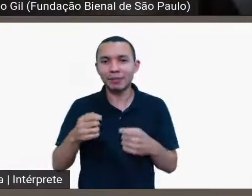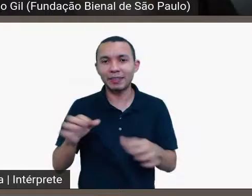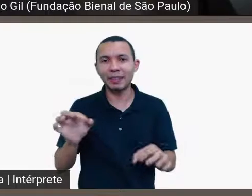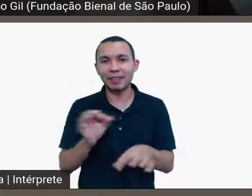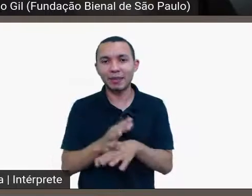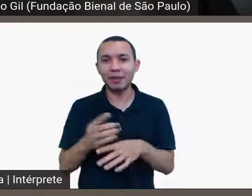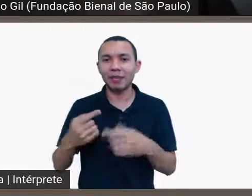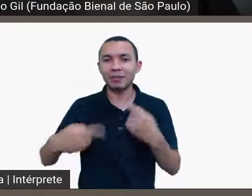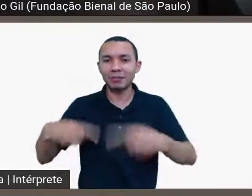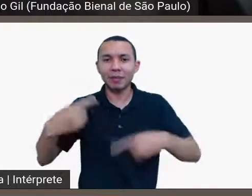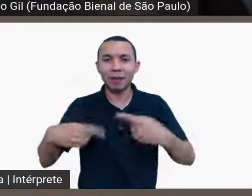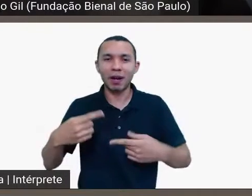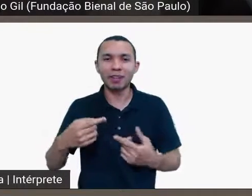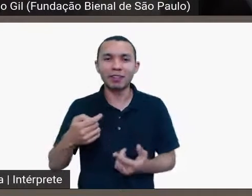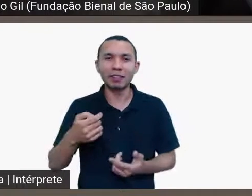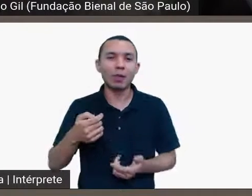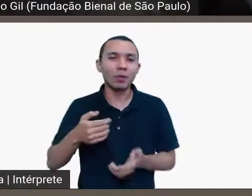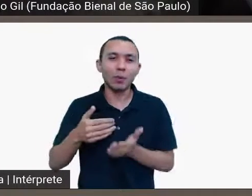começou.